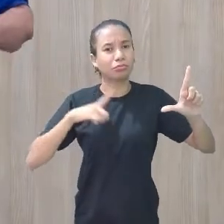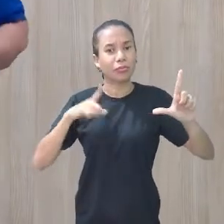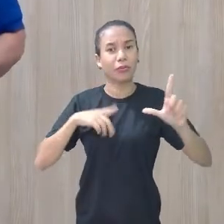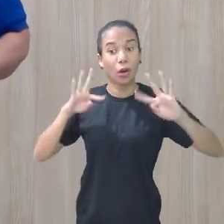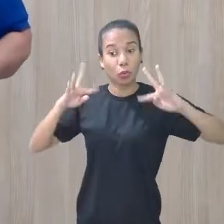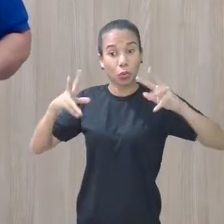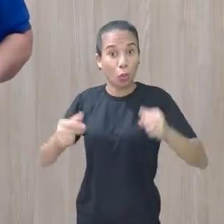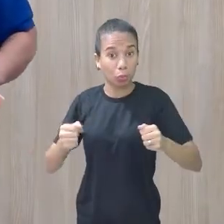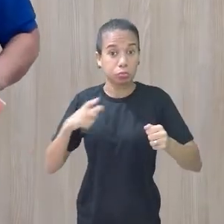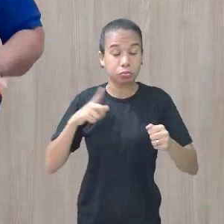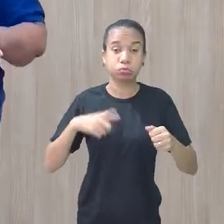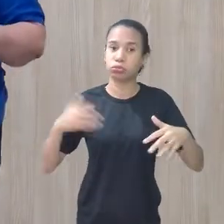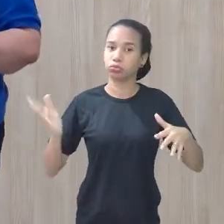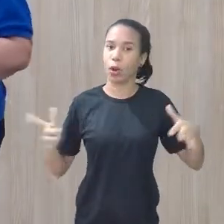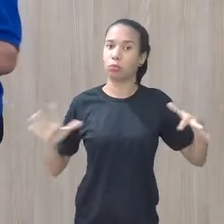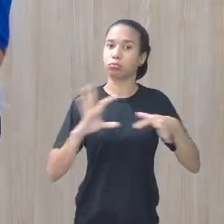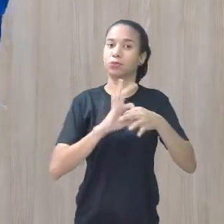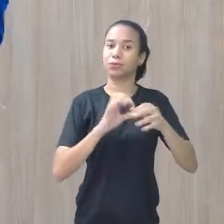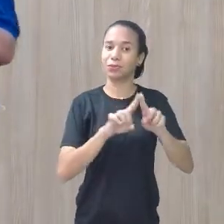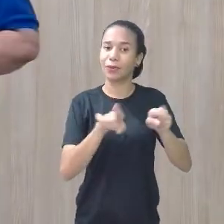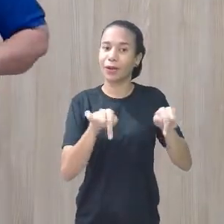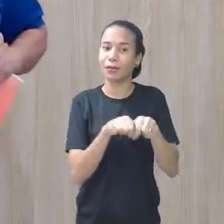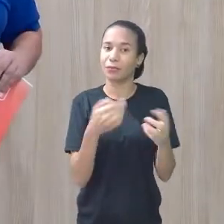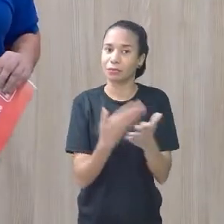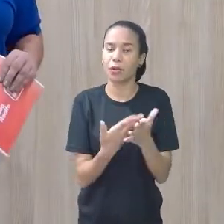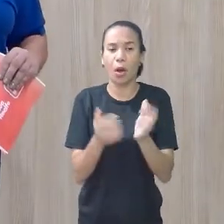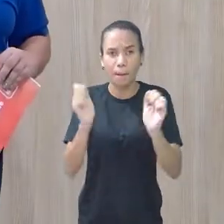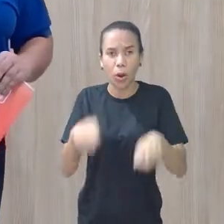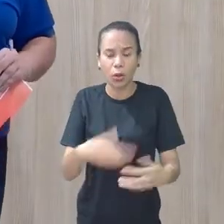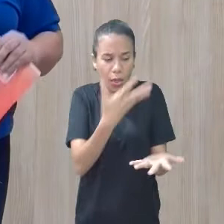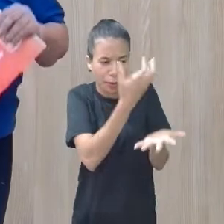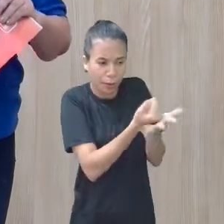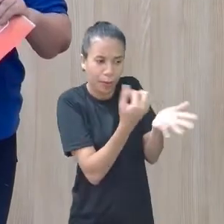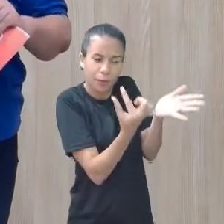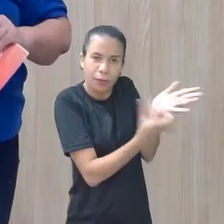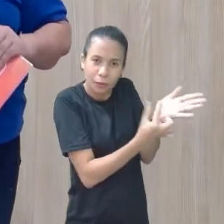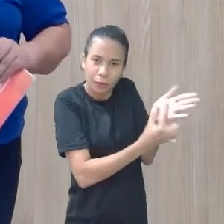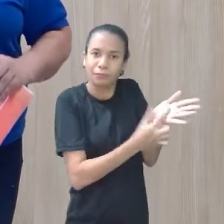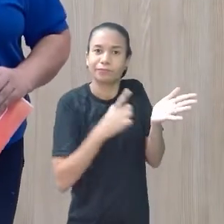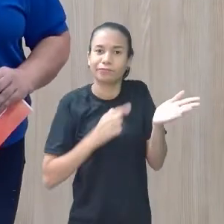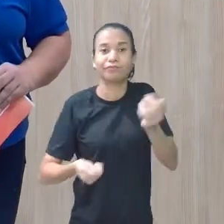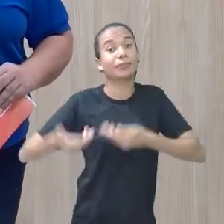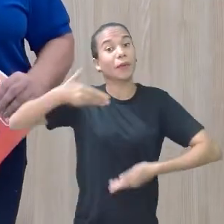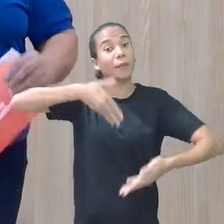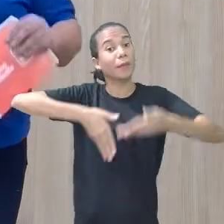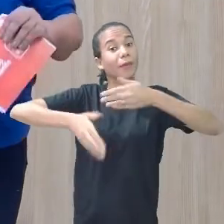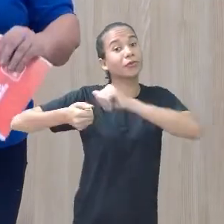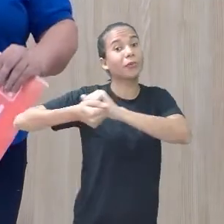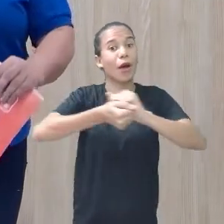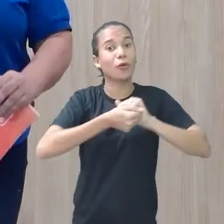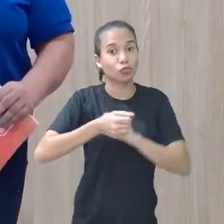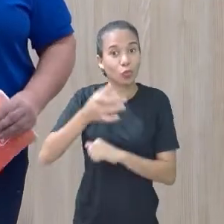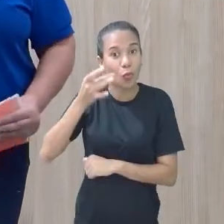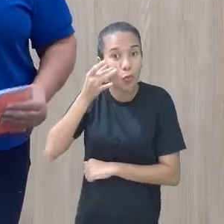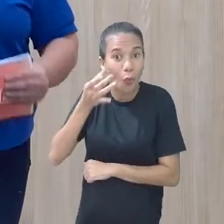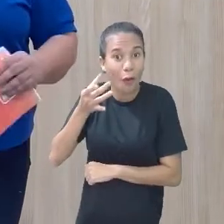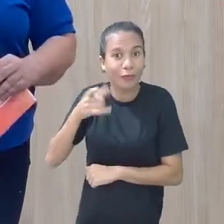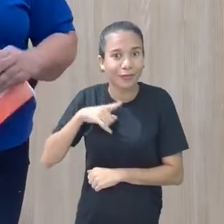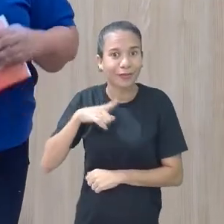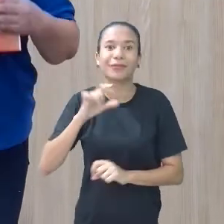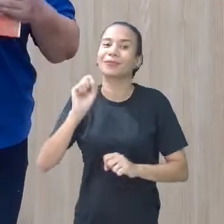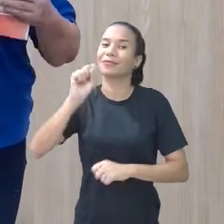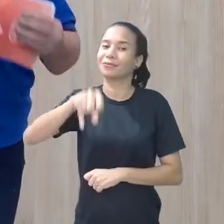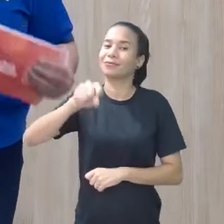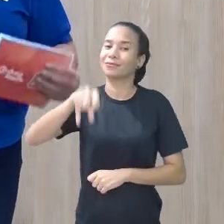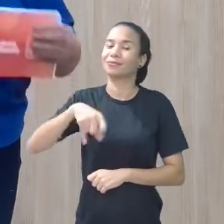estiverem todos enturmados, vocês vão poder baixar o aplicativo e participar conosco no ao vivo,